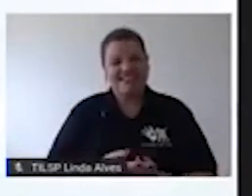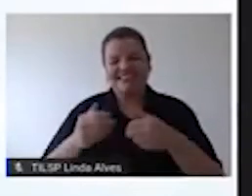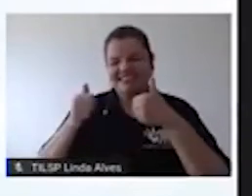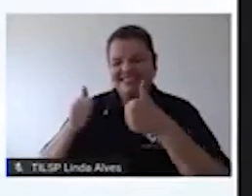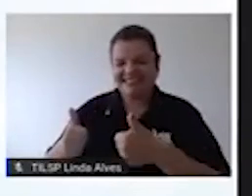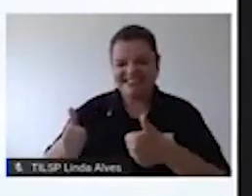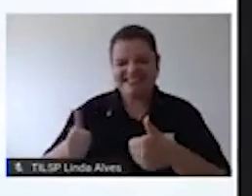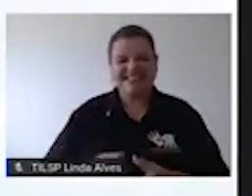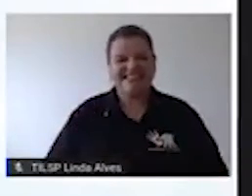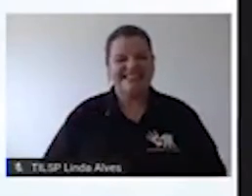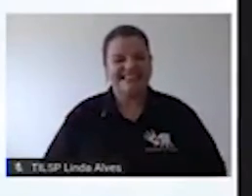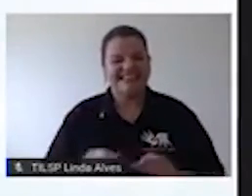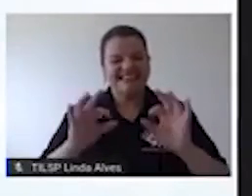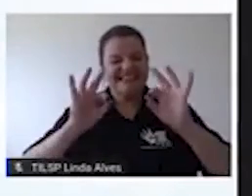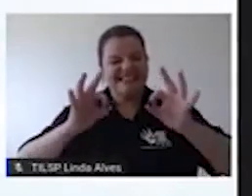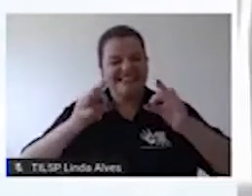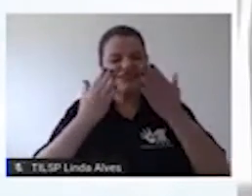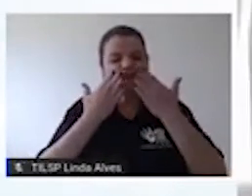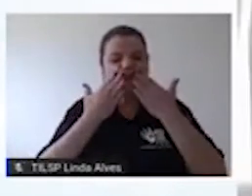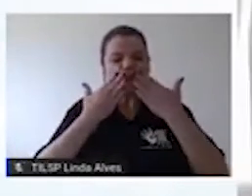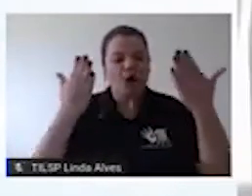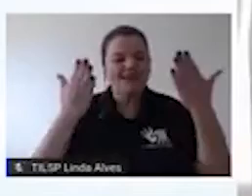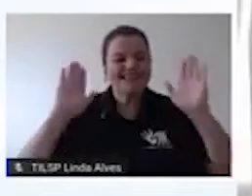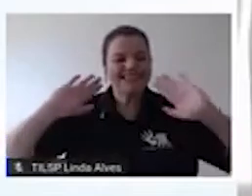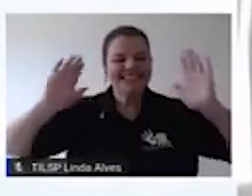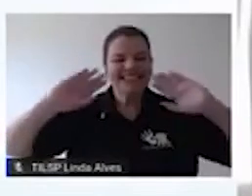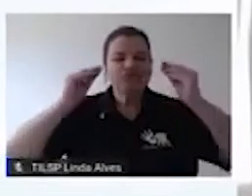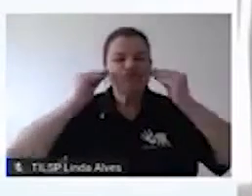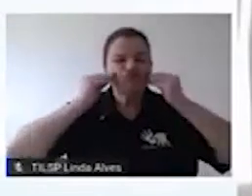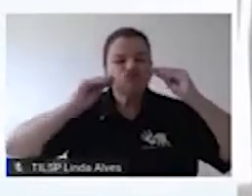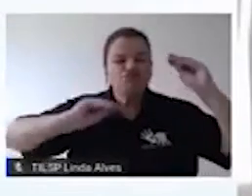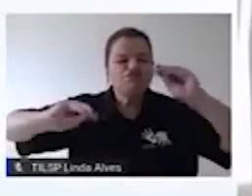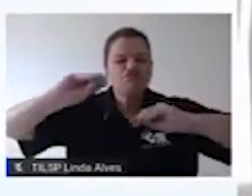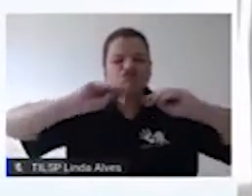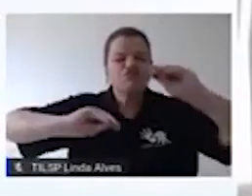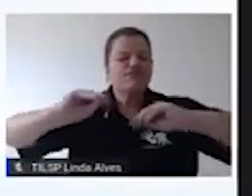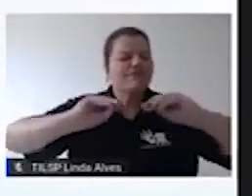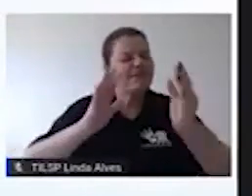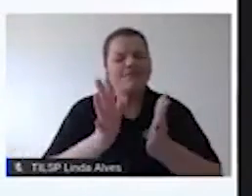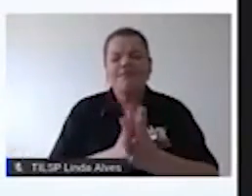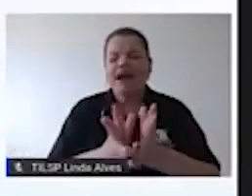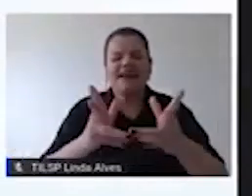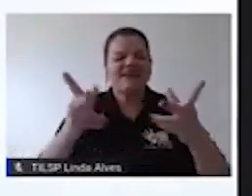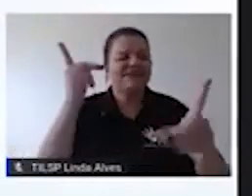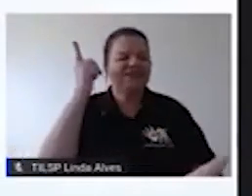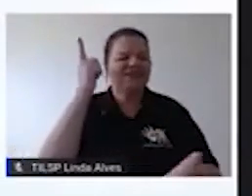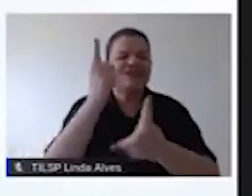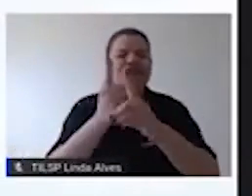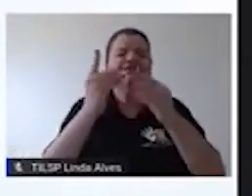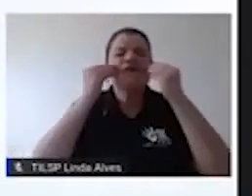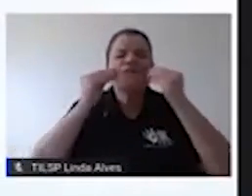Com certeza. Foi maravilhoso. Viu? Foi maravilhoso mesmo. Foi. Um beijo muito